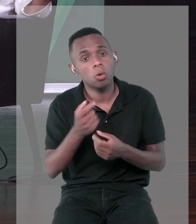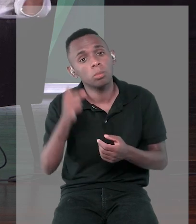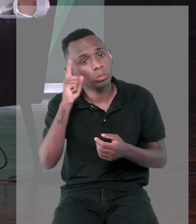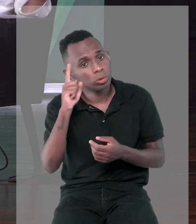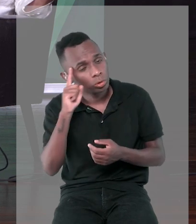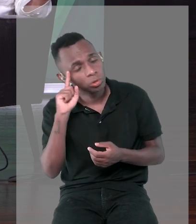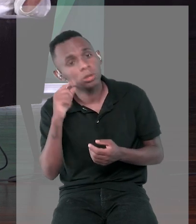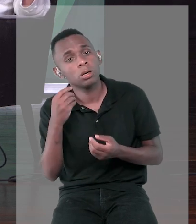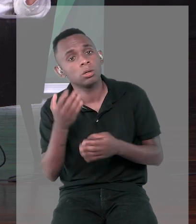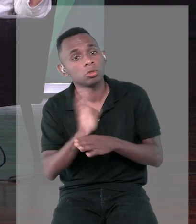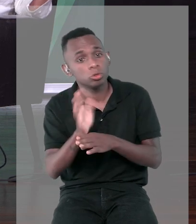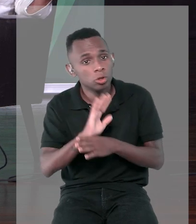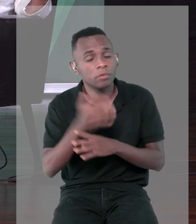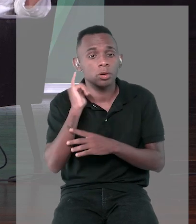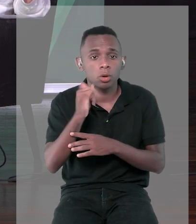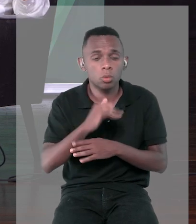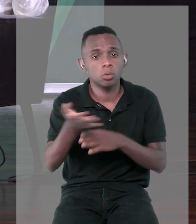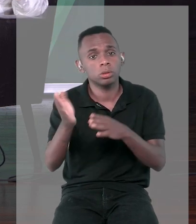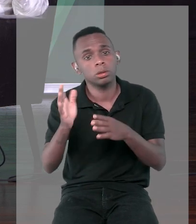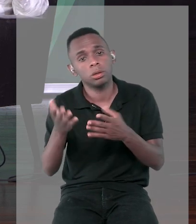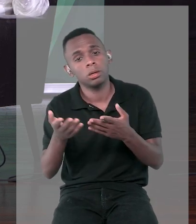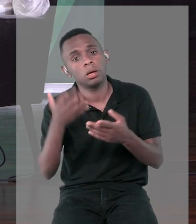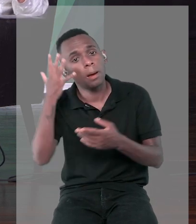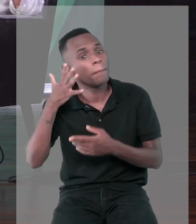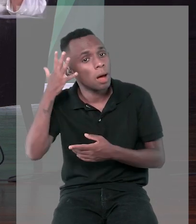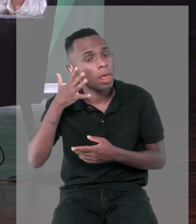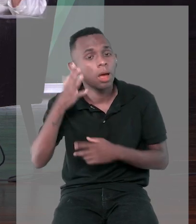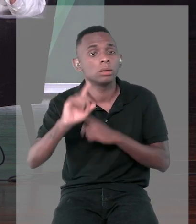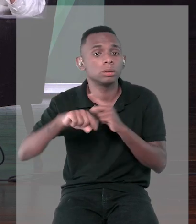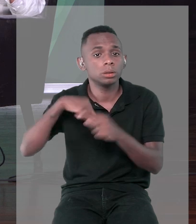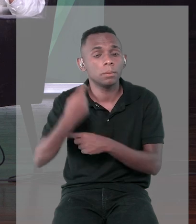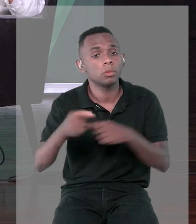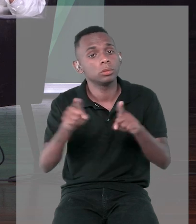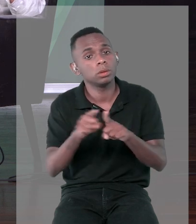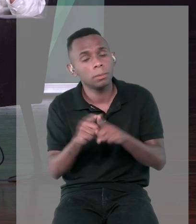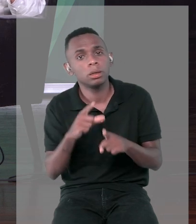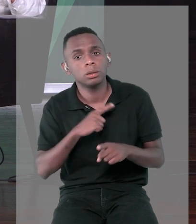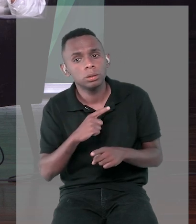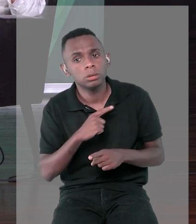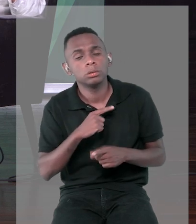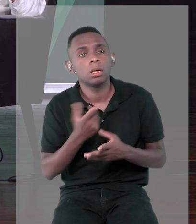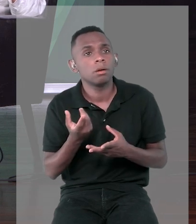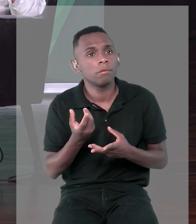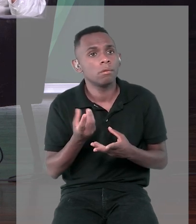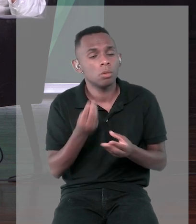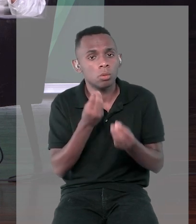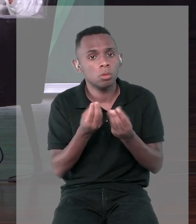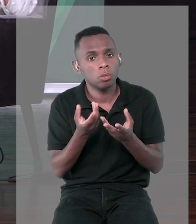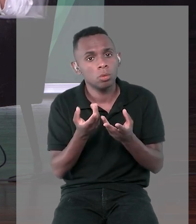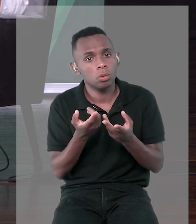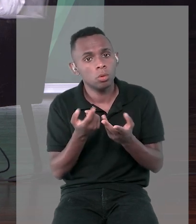de um filme, conta tudo. As palestras, né, como é que foi. Depois teve assim, um petit comitê, que a